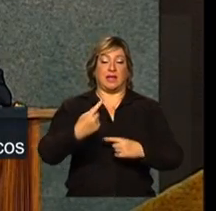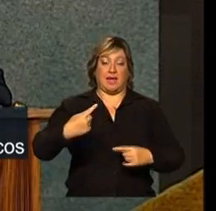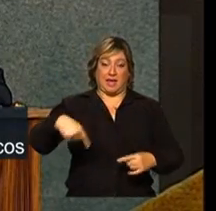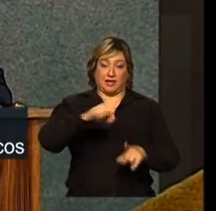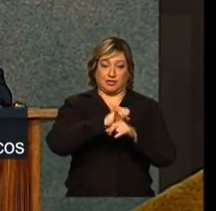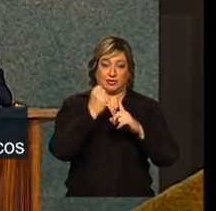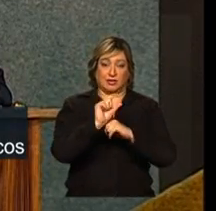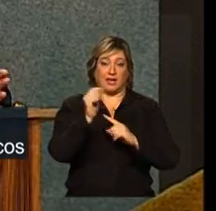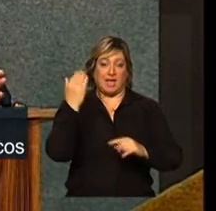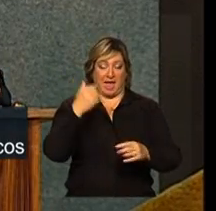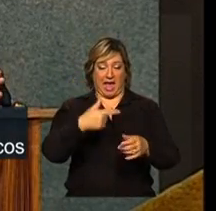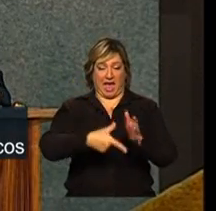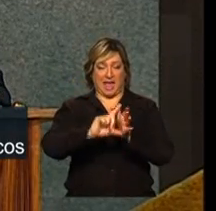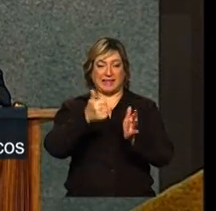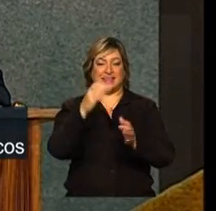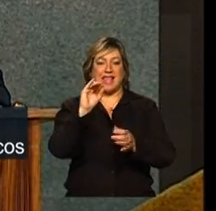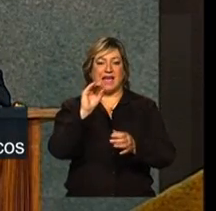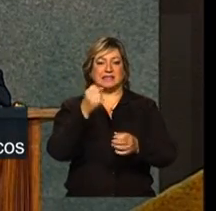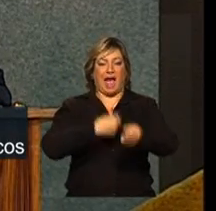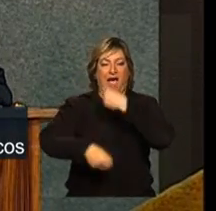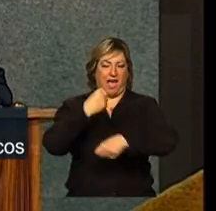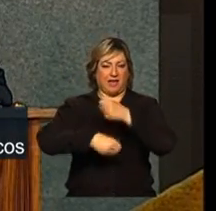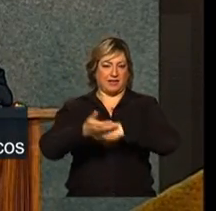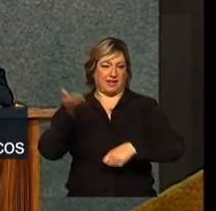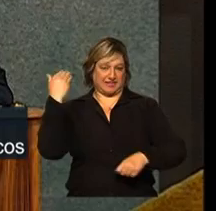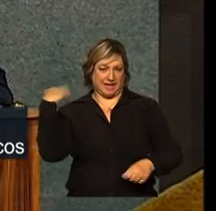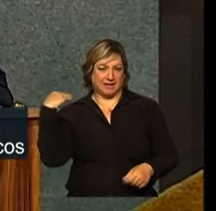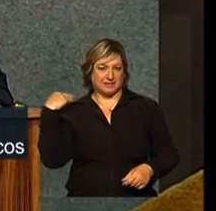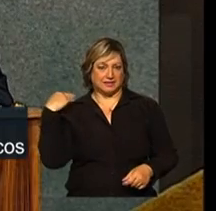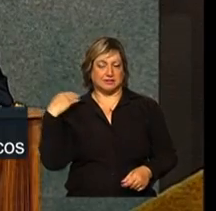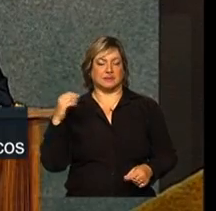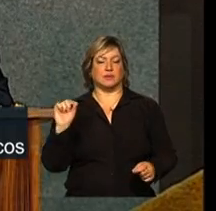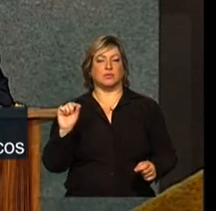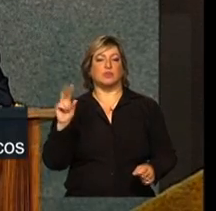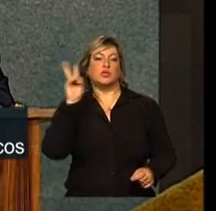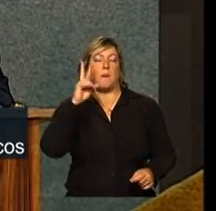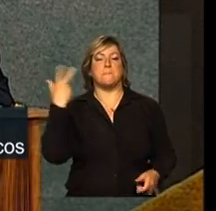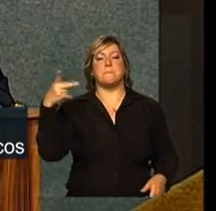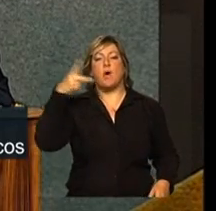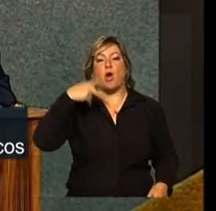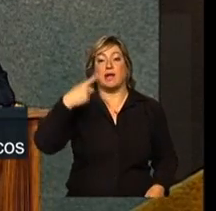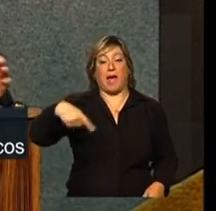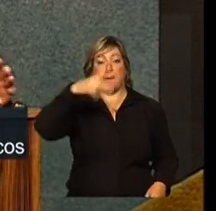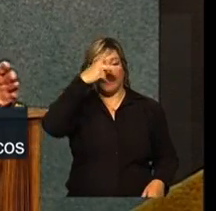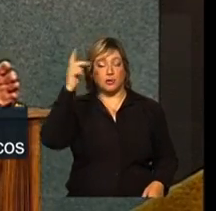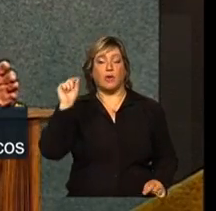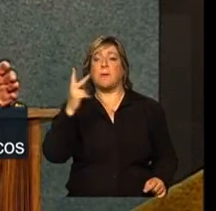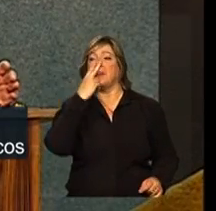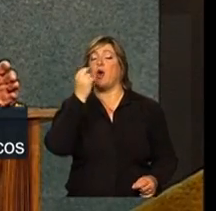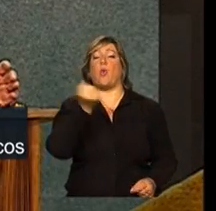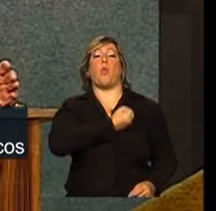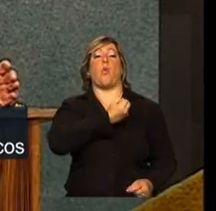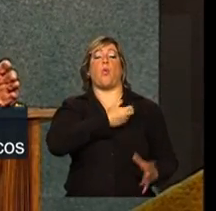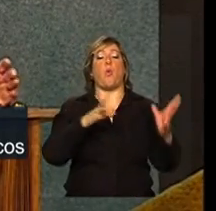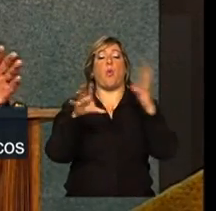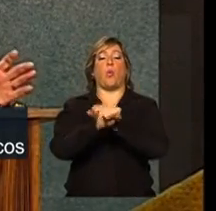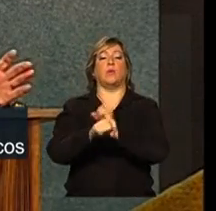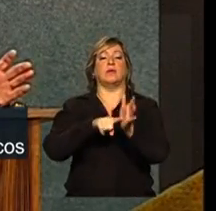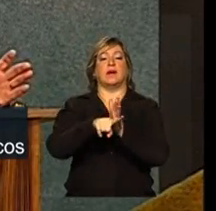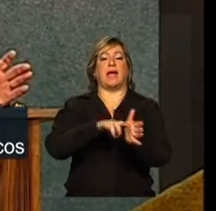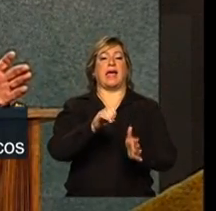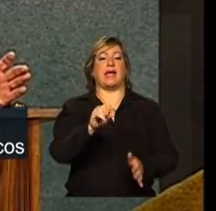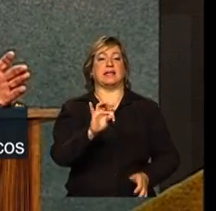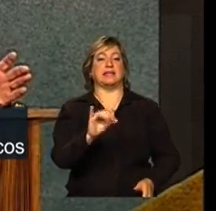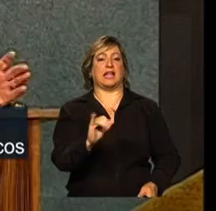eles eram, está entendendo, que na linguagem política, eles eram um número. Um